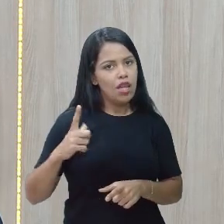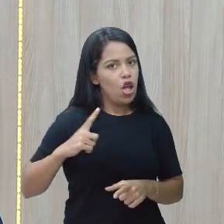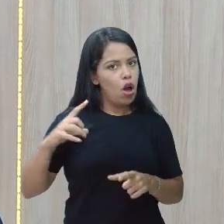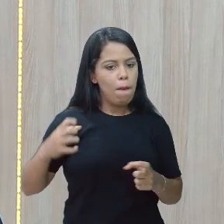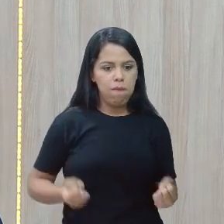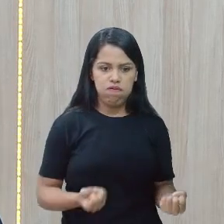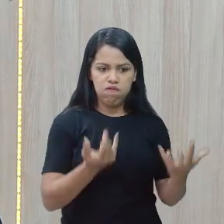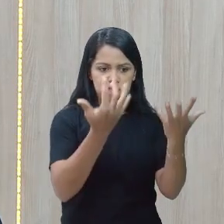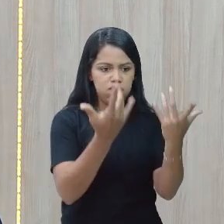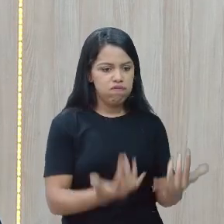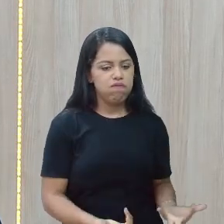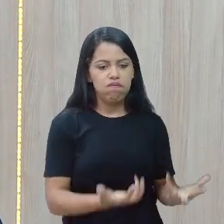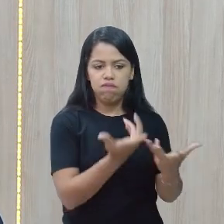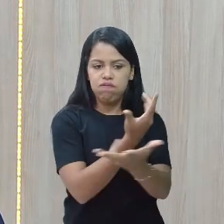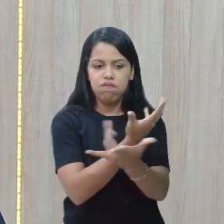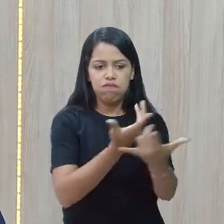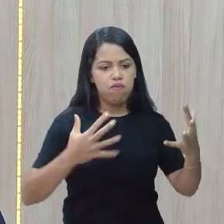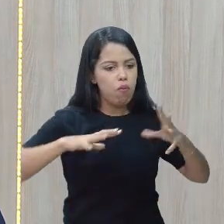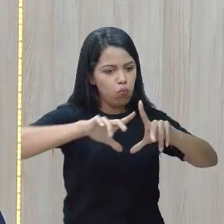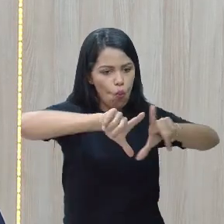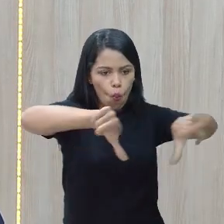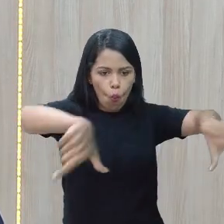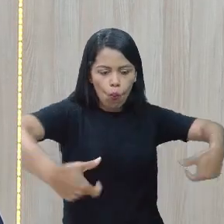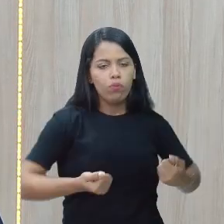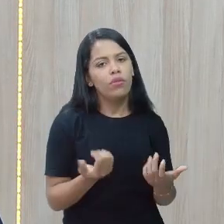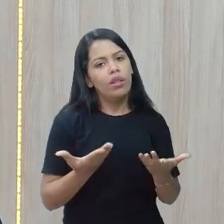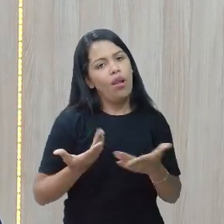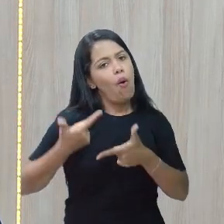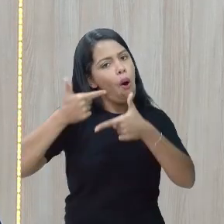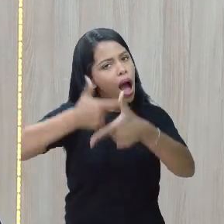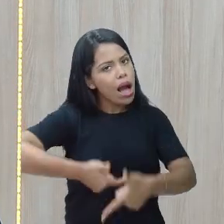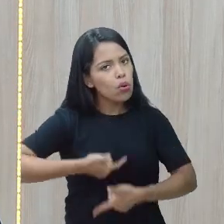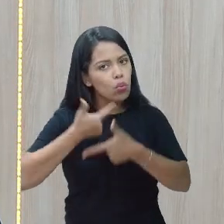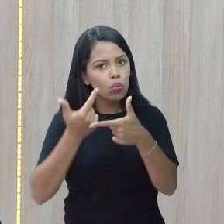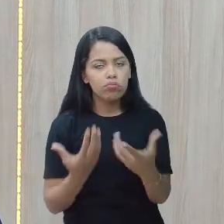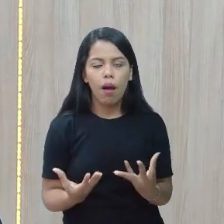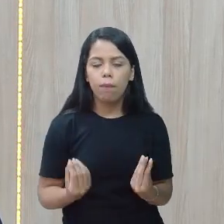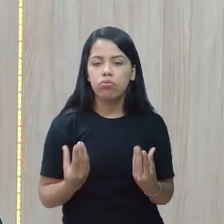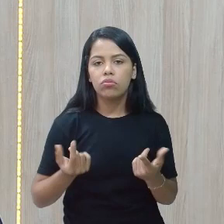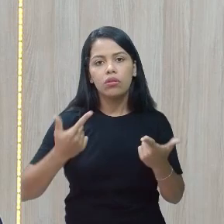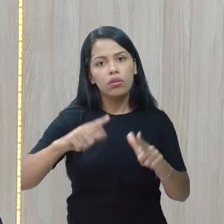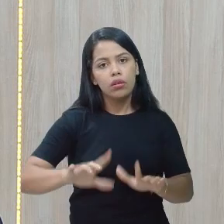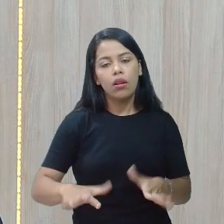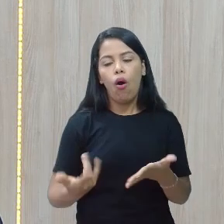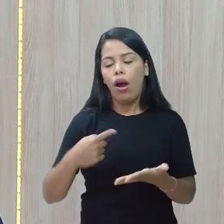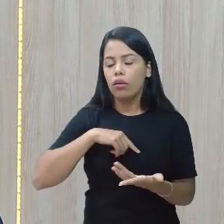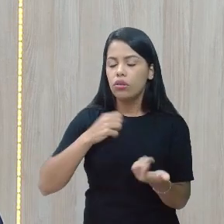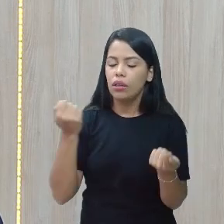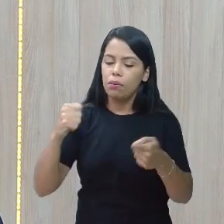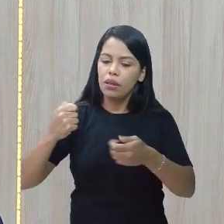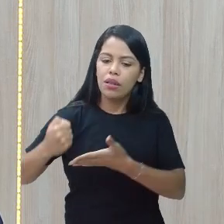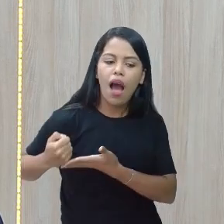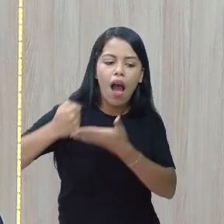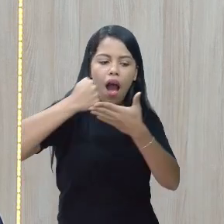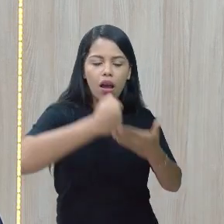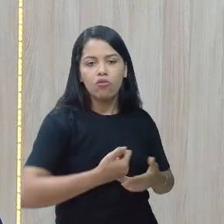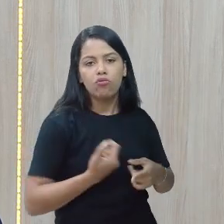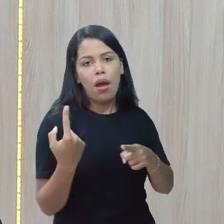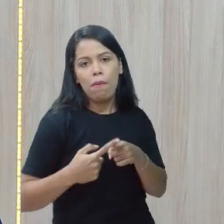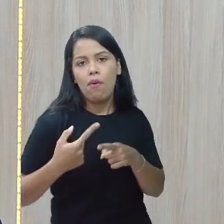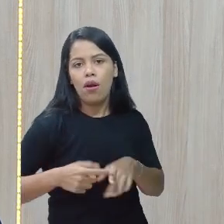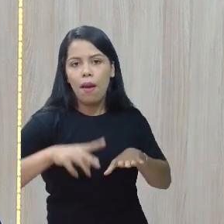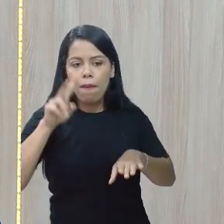queimada, devastada, e é uma luta muito grande. E é importante que a gente apoie nessa luta, porque a preservação do